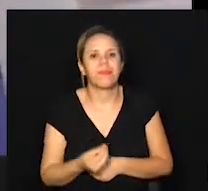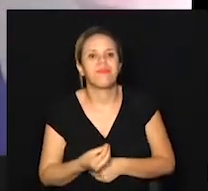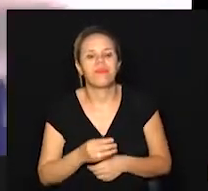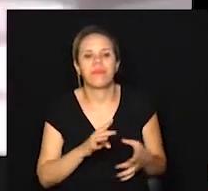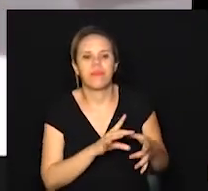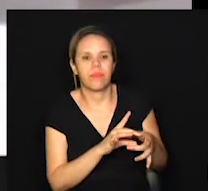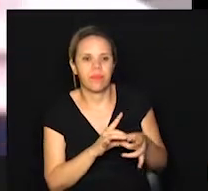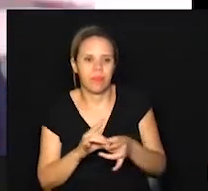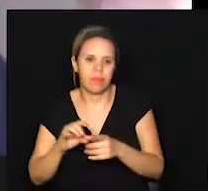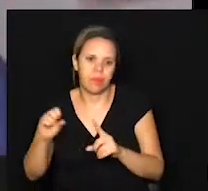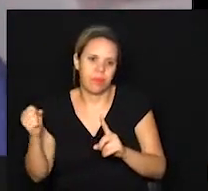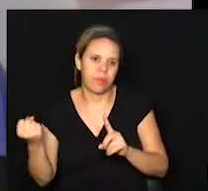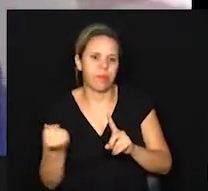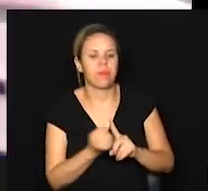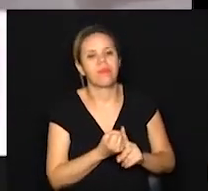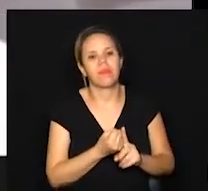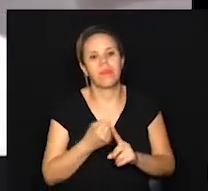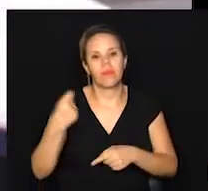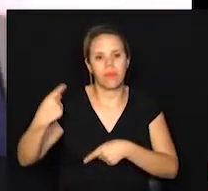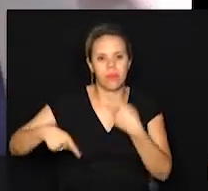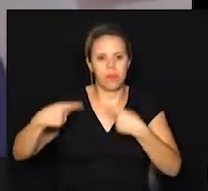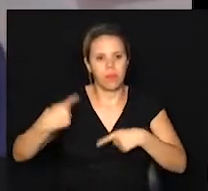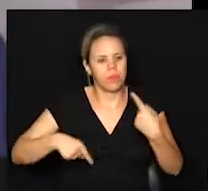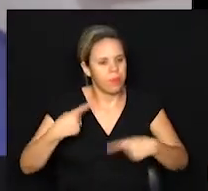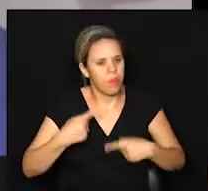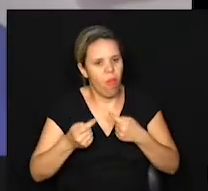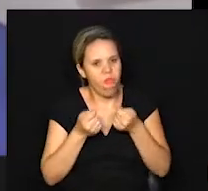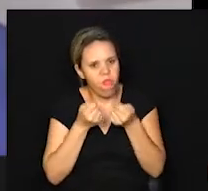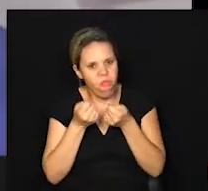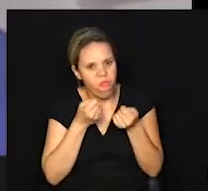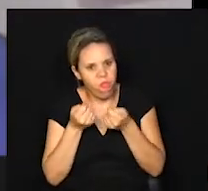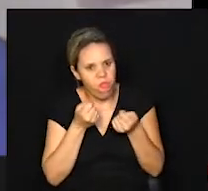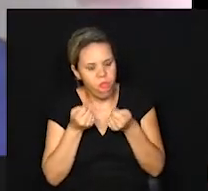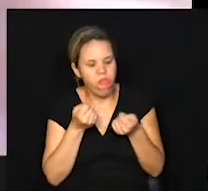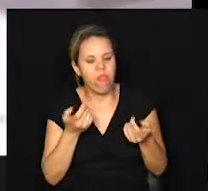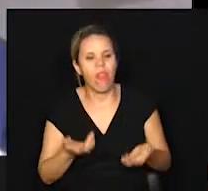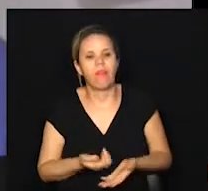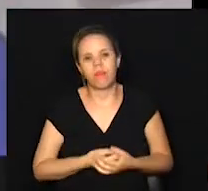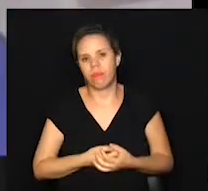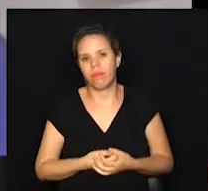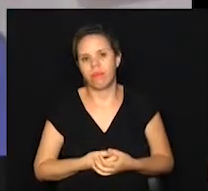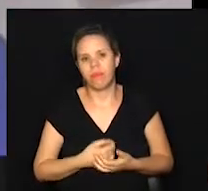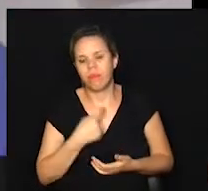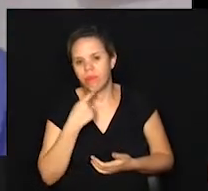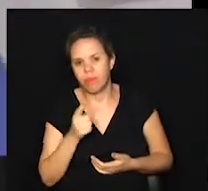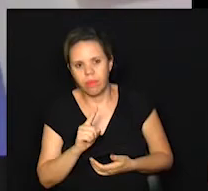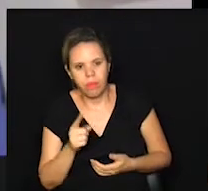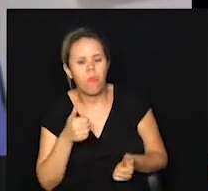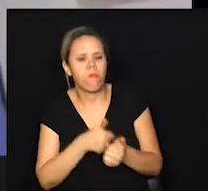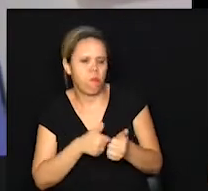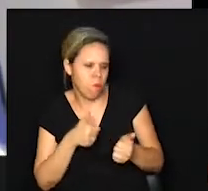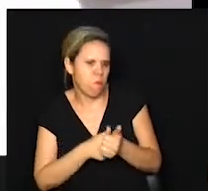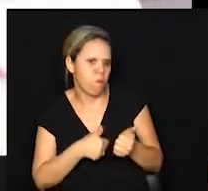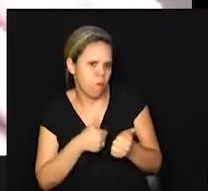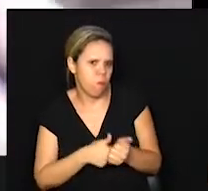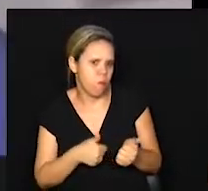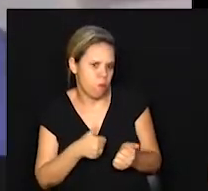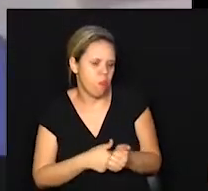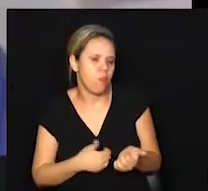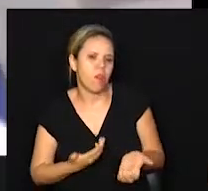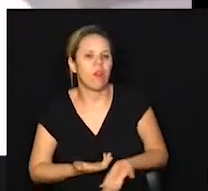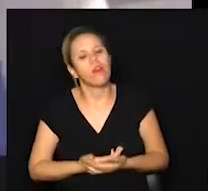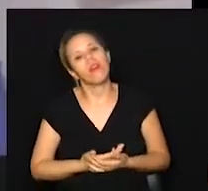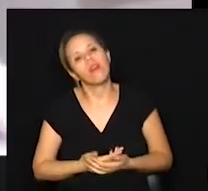contextos sociais, os contextos políticos, os contextos econômicos que eu estou envolvido, não me resta dúvidas que isso foi uma perseguição. Não me resta dúvidas